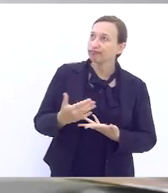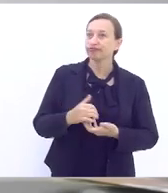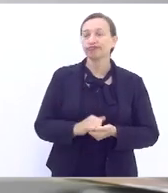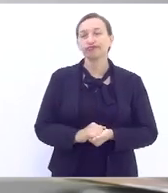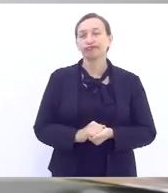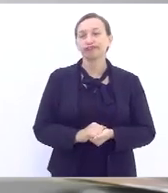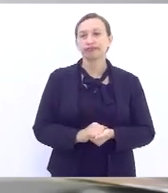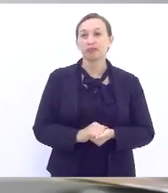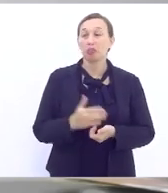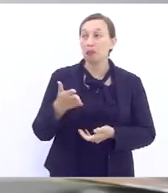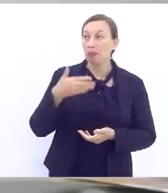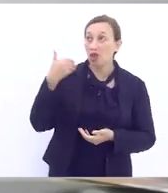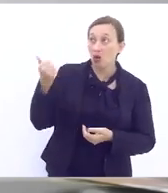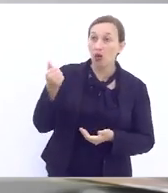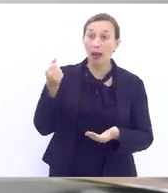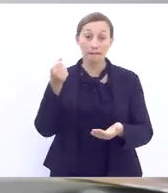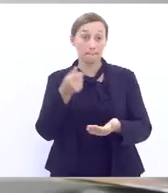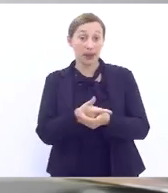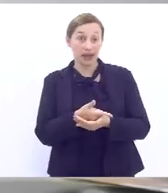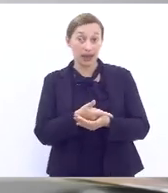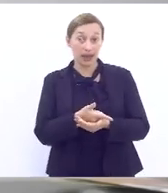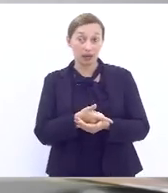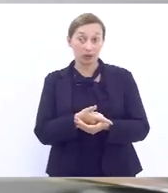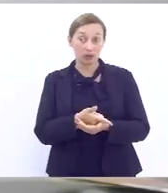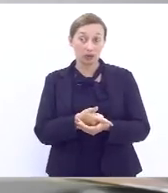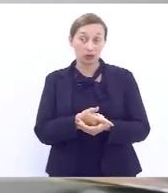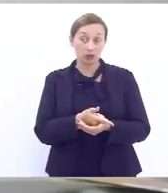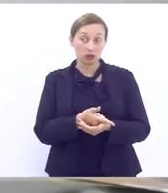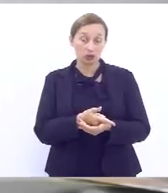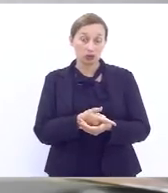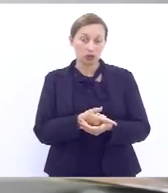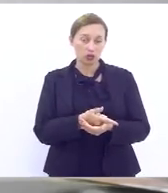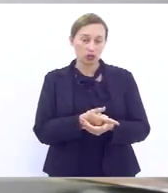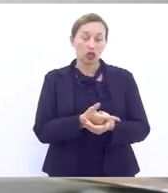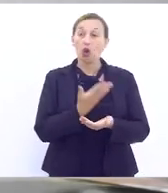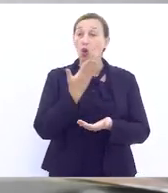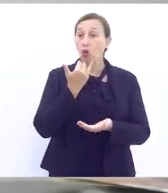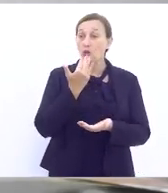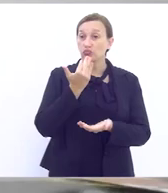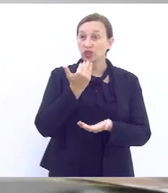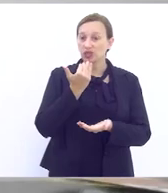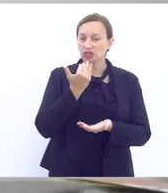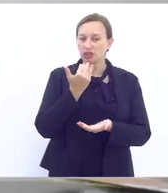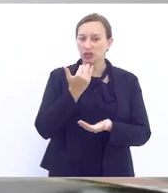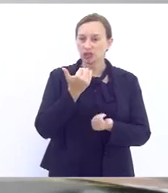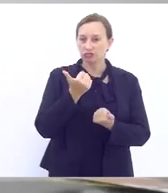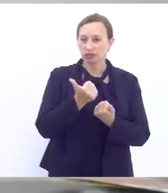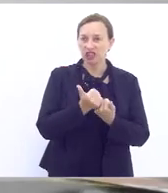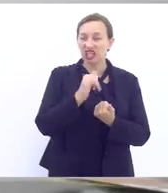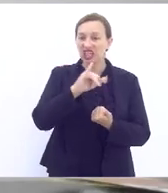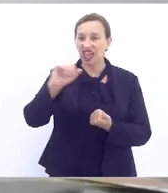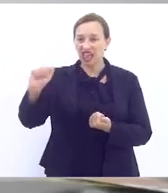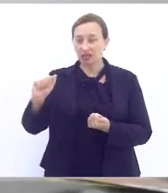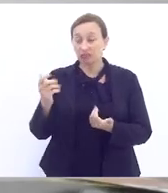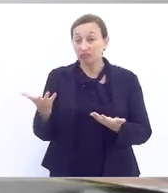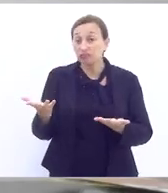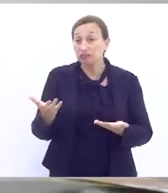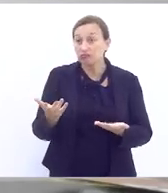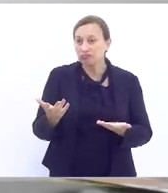a melhoria do pagamento do auxílio alimentação do Inea